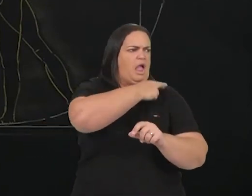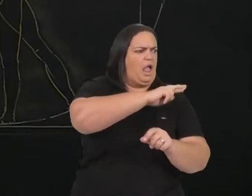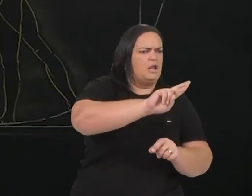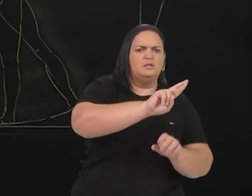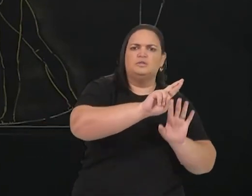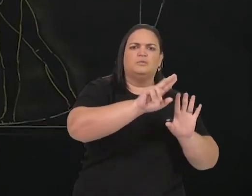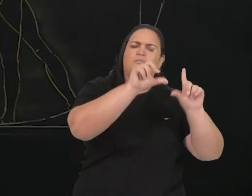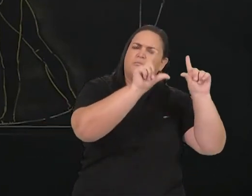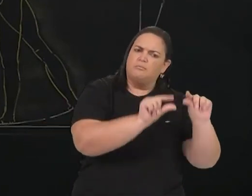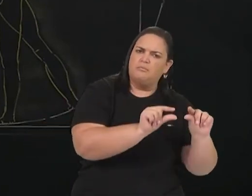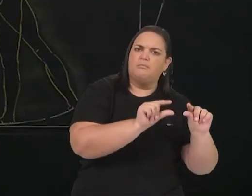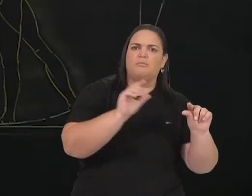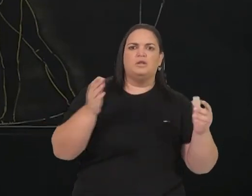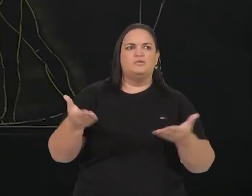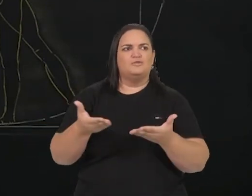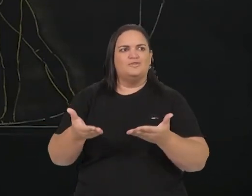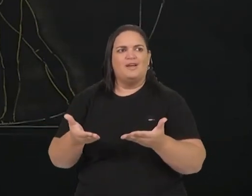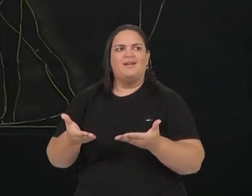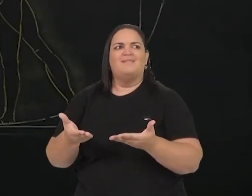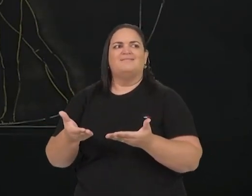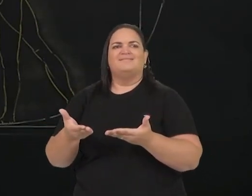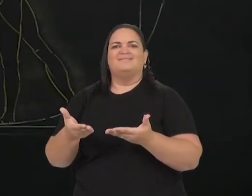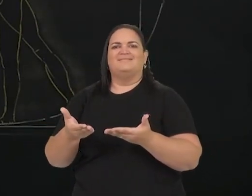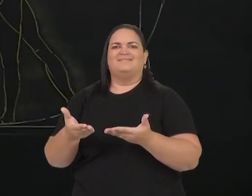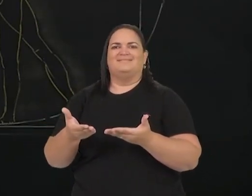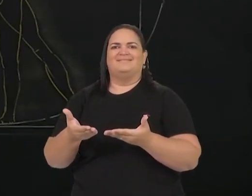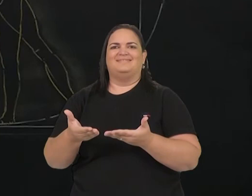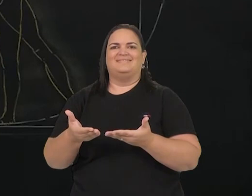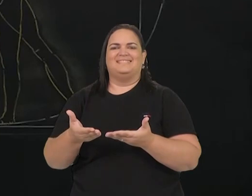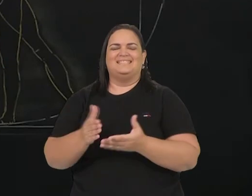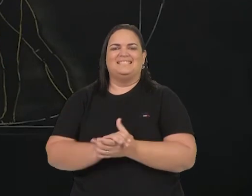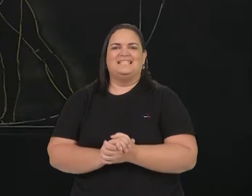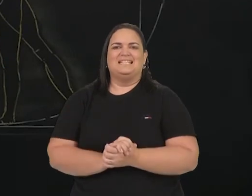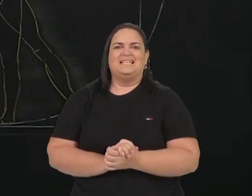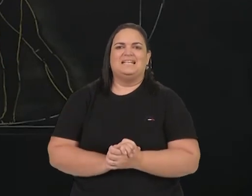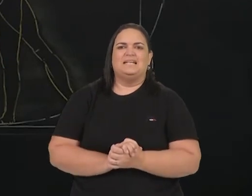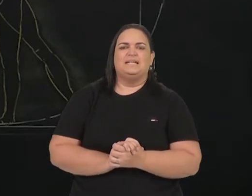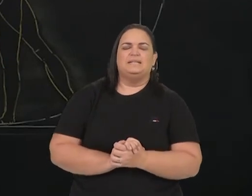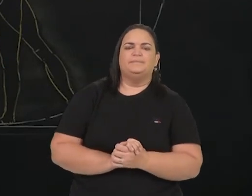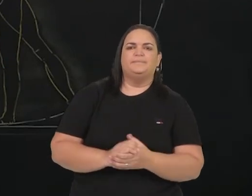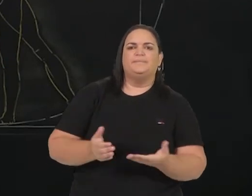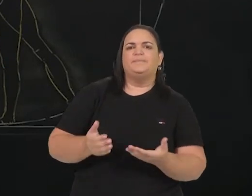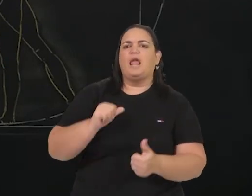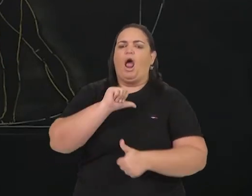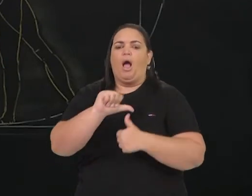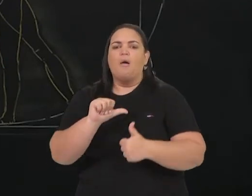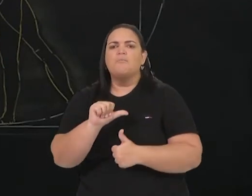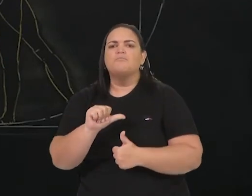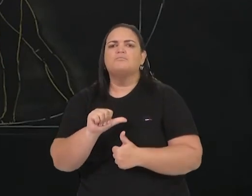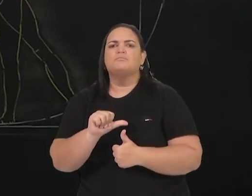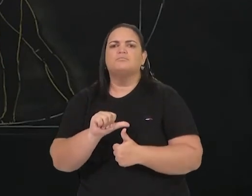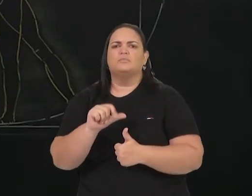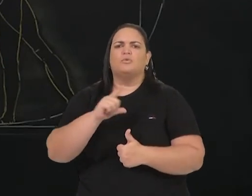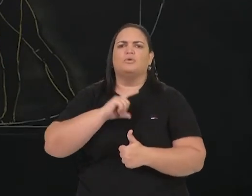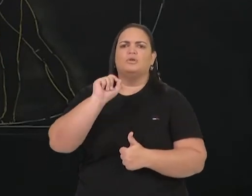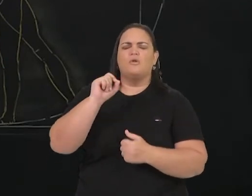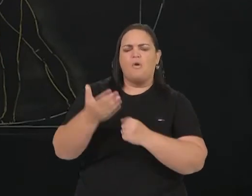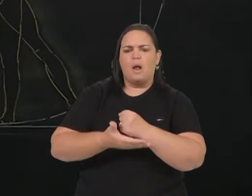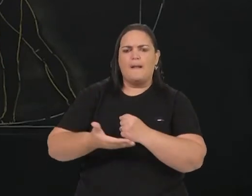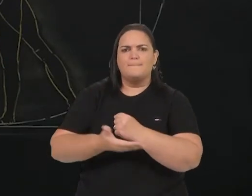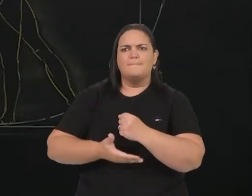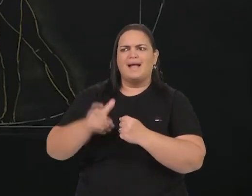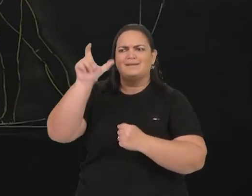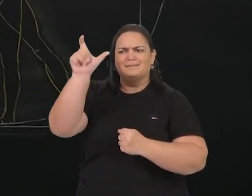religião e pelo que se acreditava na fé, no lugar disso, uma explicação baseada em